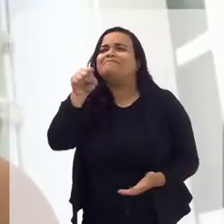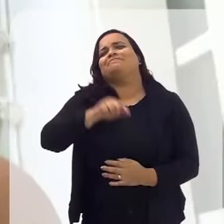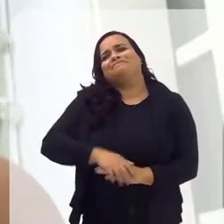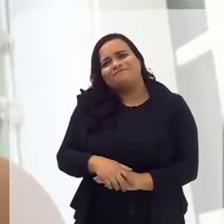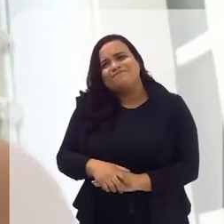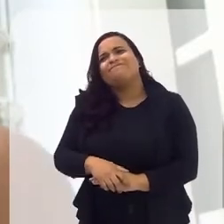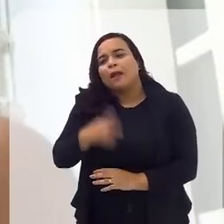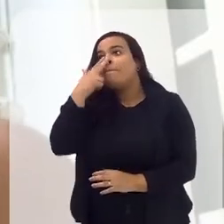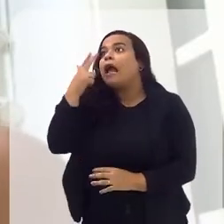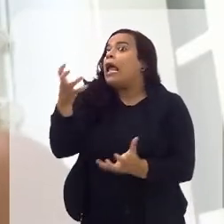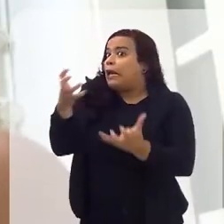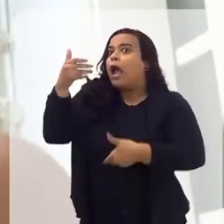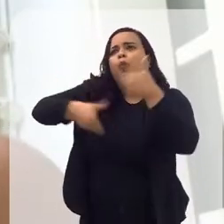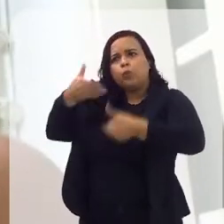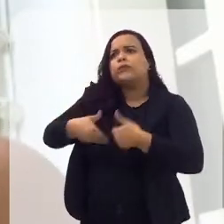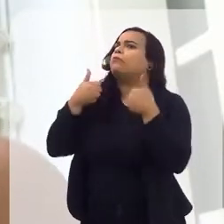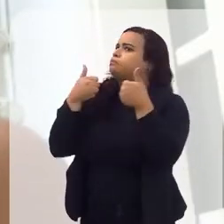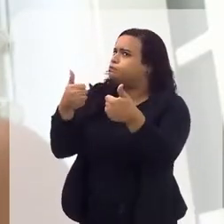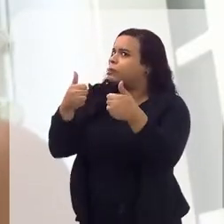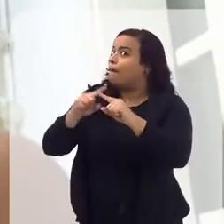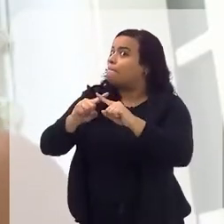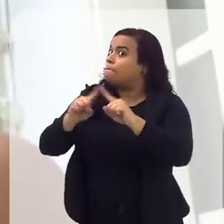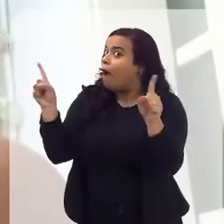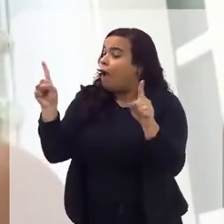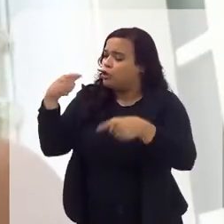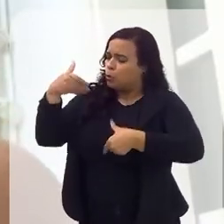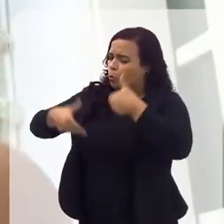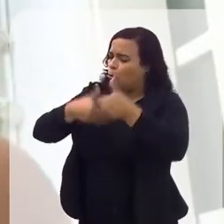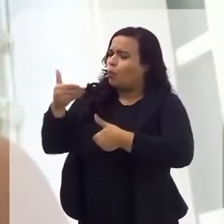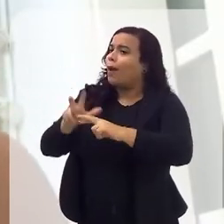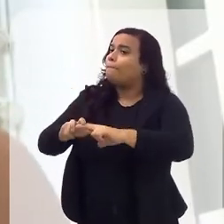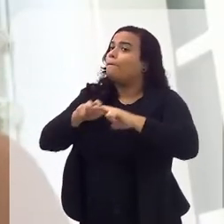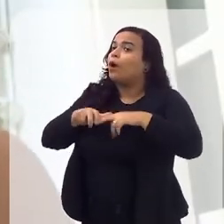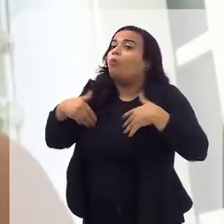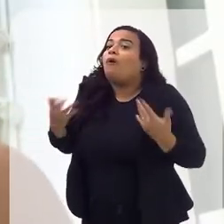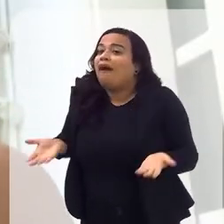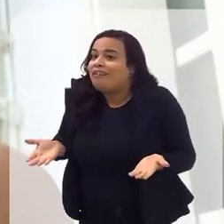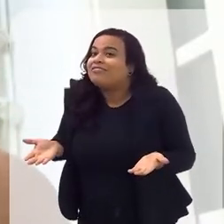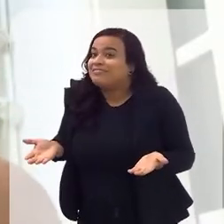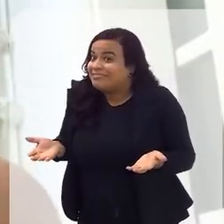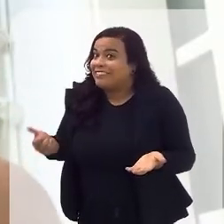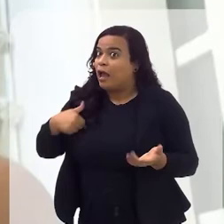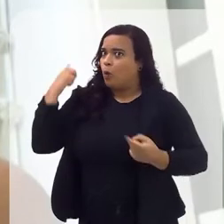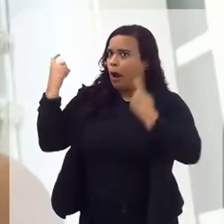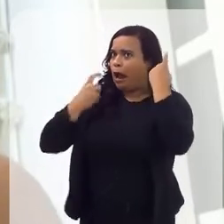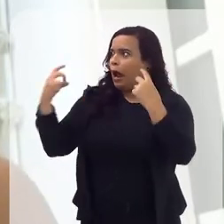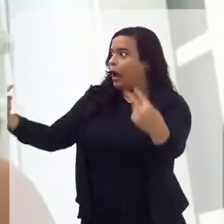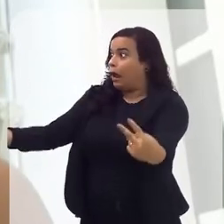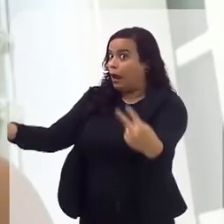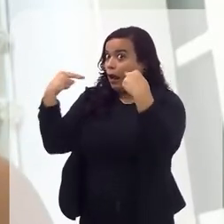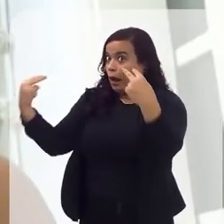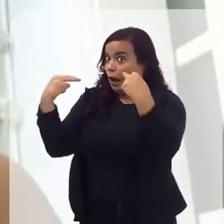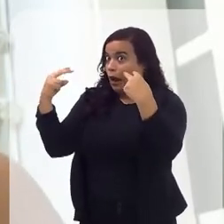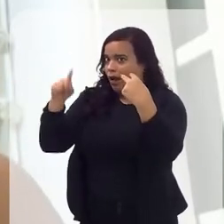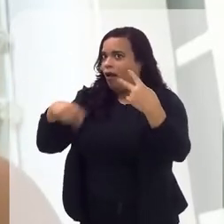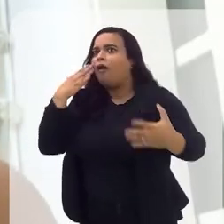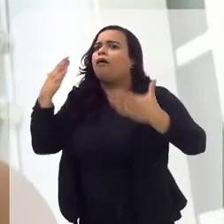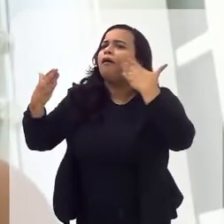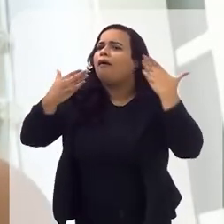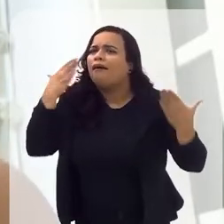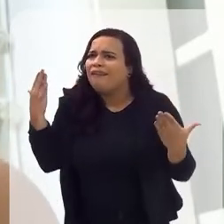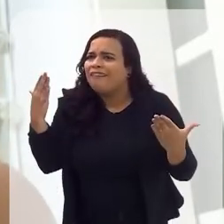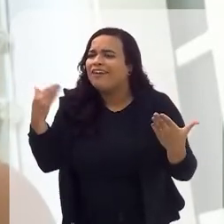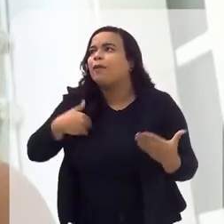fato de você querer se cuidar. Mas é importante a gente se perguntar, se cuidar exatamente para o quê? Eu tenho uma preocupação absolutamente